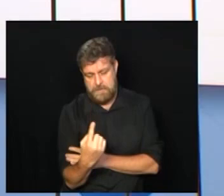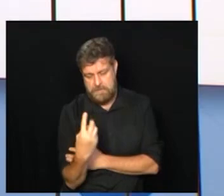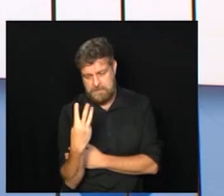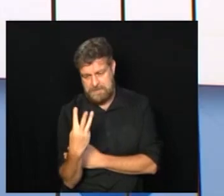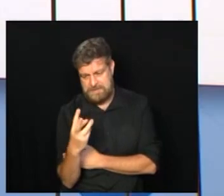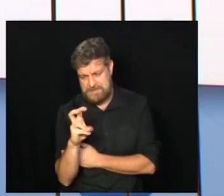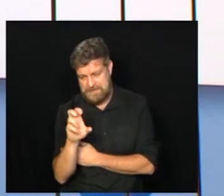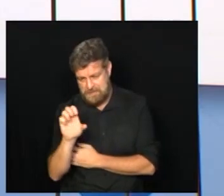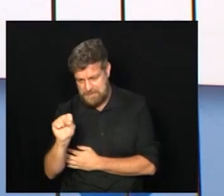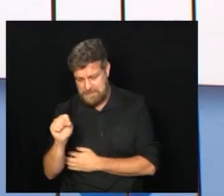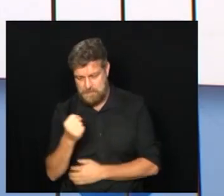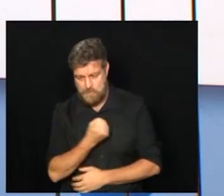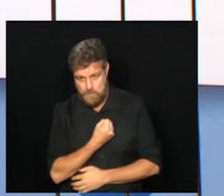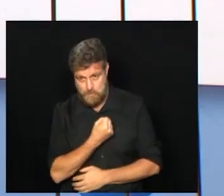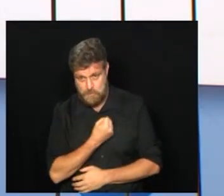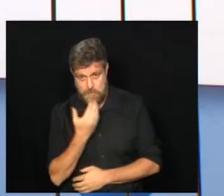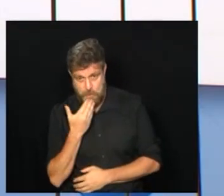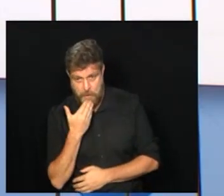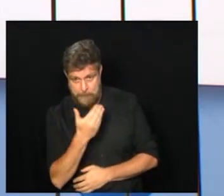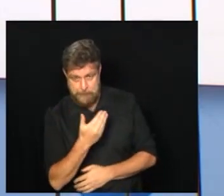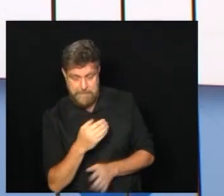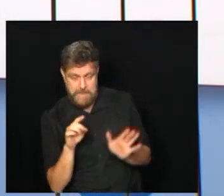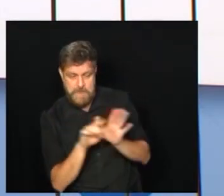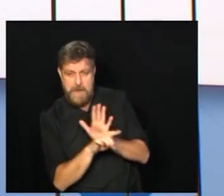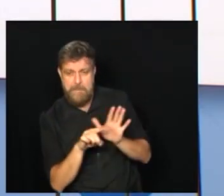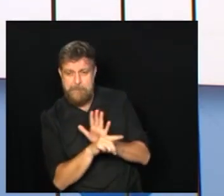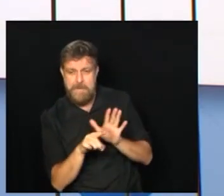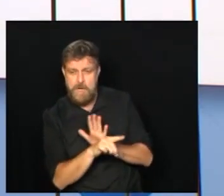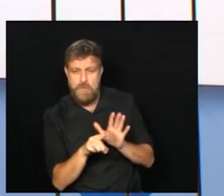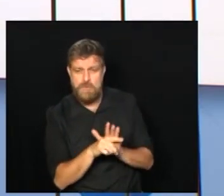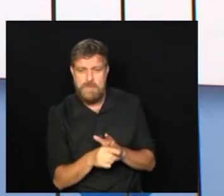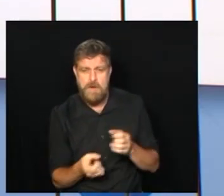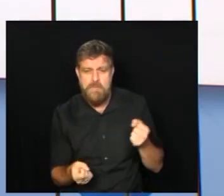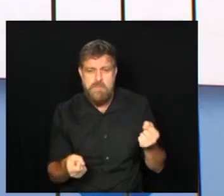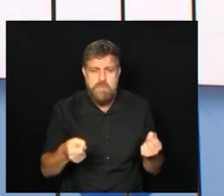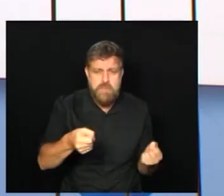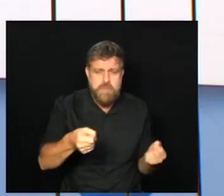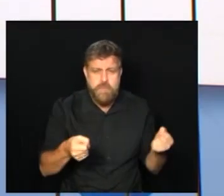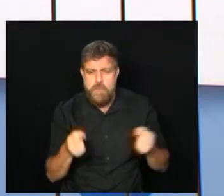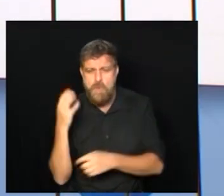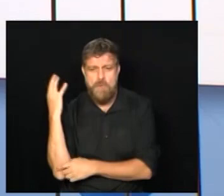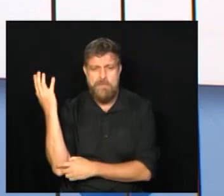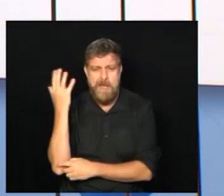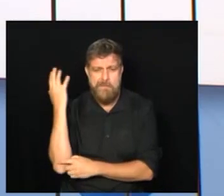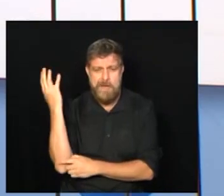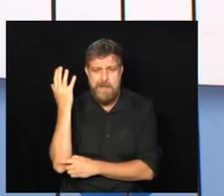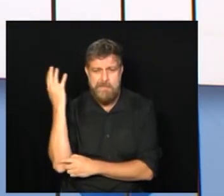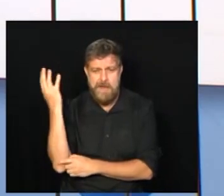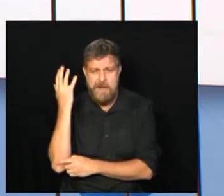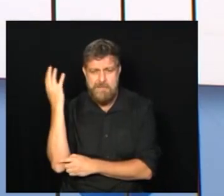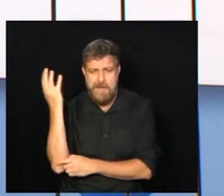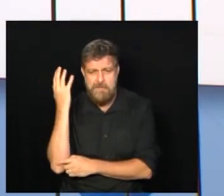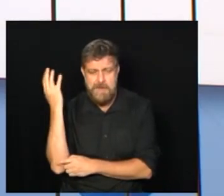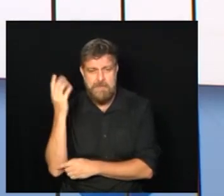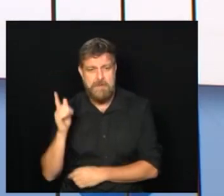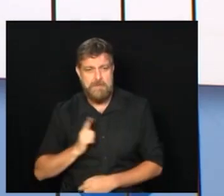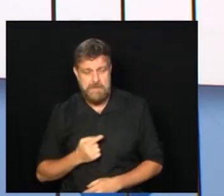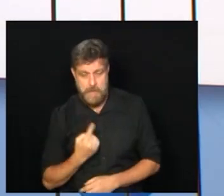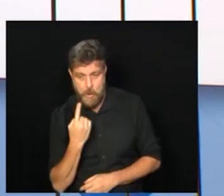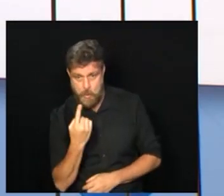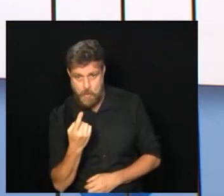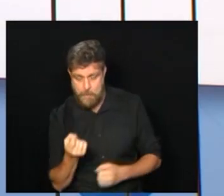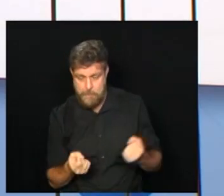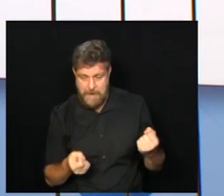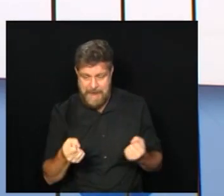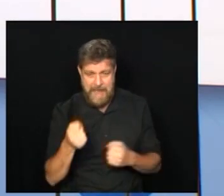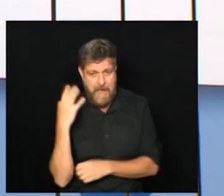1358, pede informações sobre os veículos utilizados pelo SAEC. De acordo com Permínio, há um veículo novo